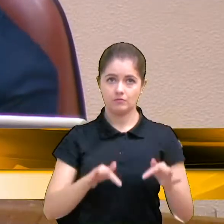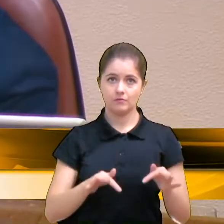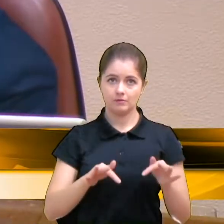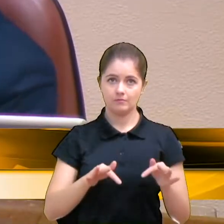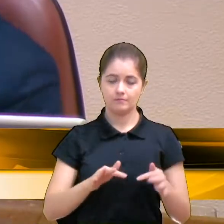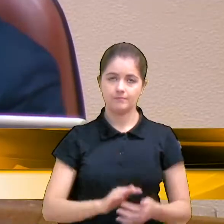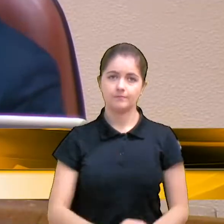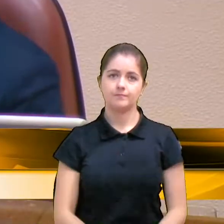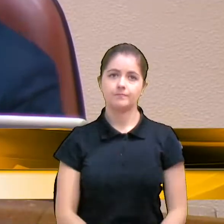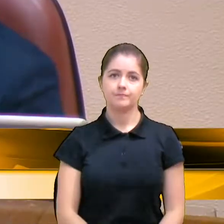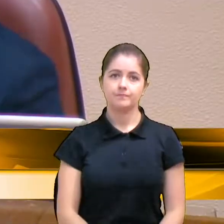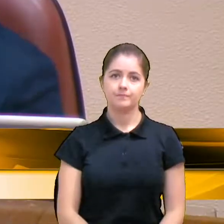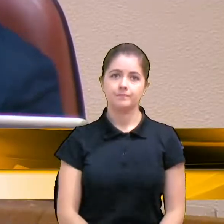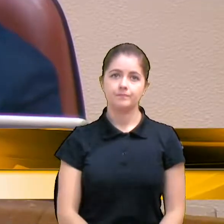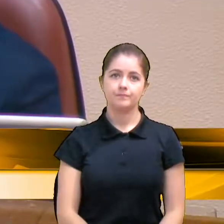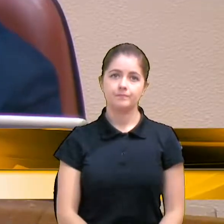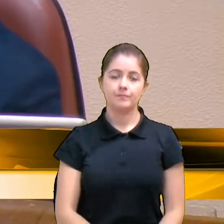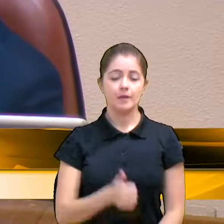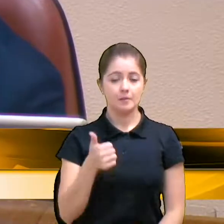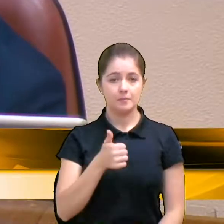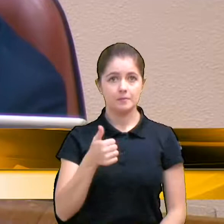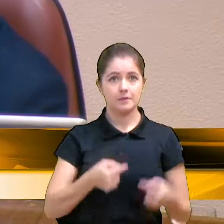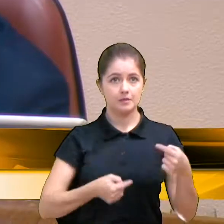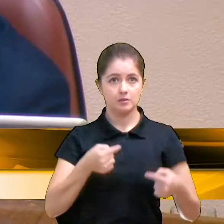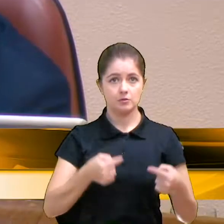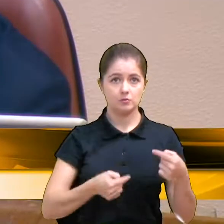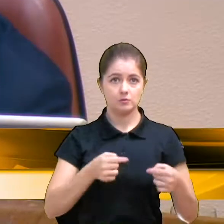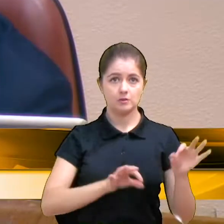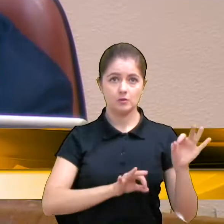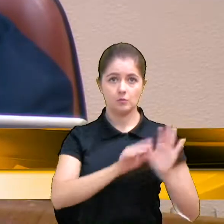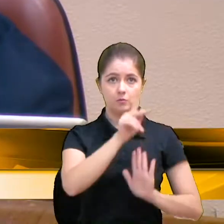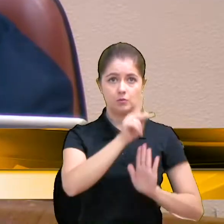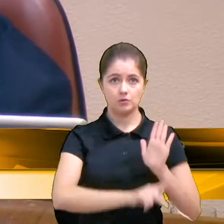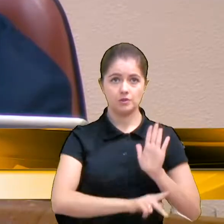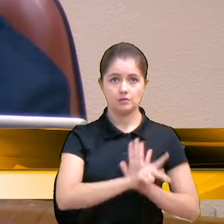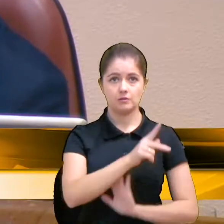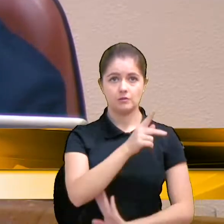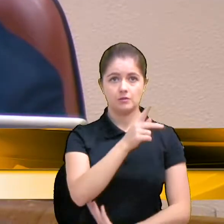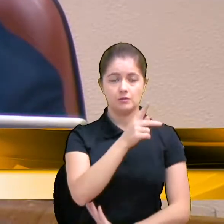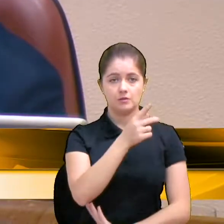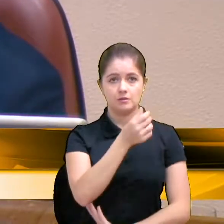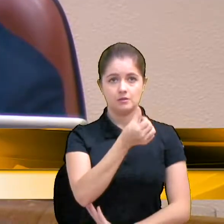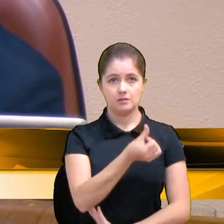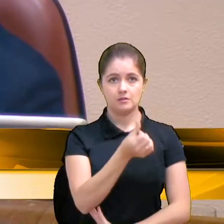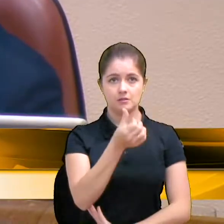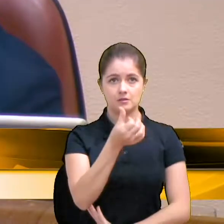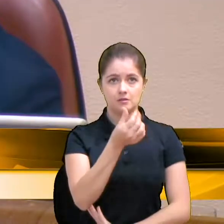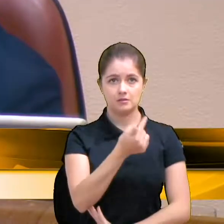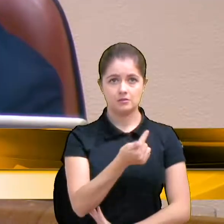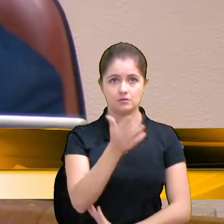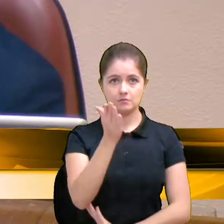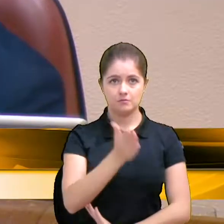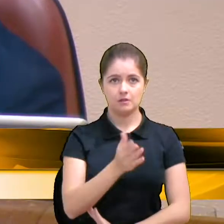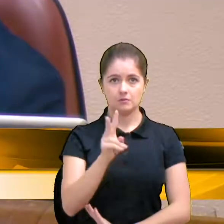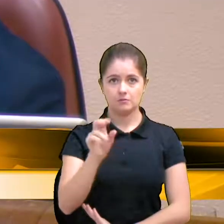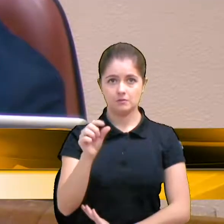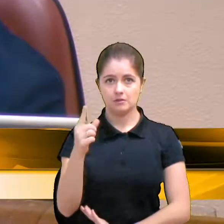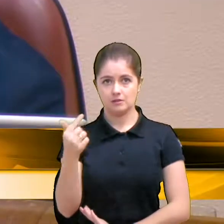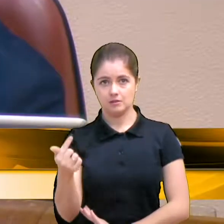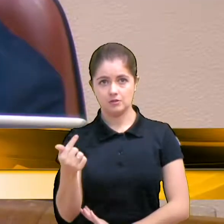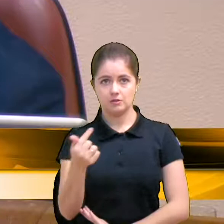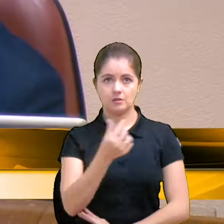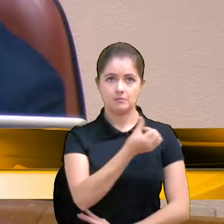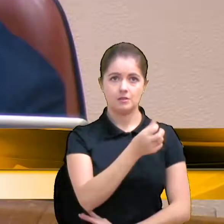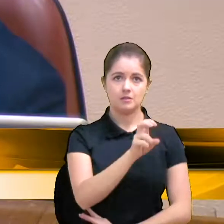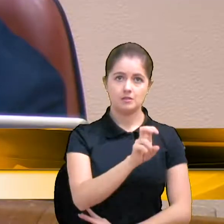discussão. Em primeira discussão, o projeto de resolução número 7/2017, contido no processo número 205/2017,